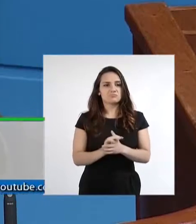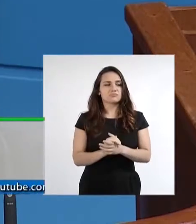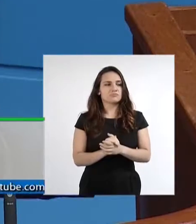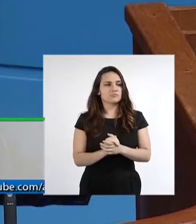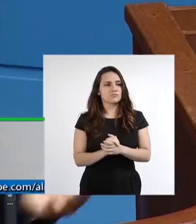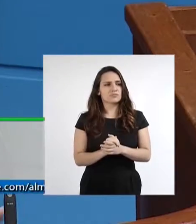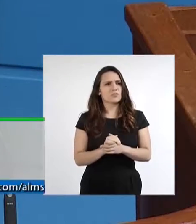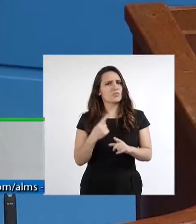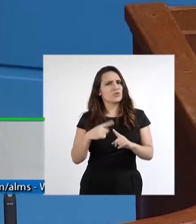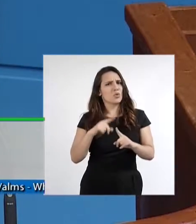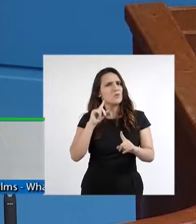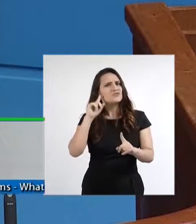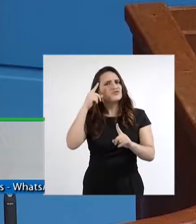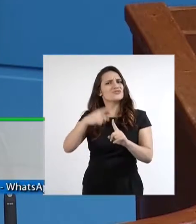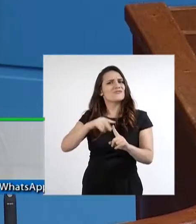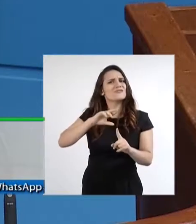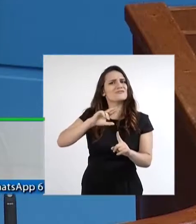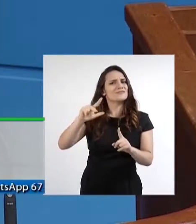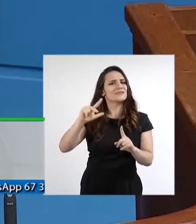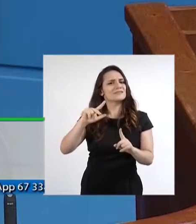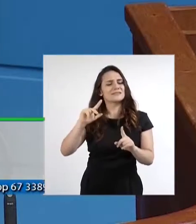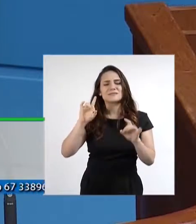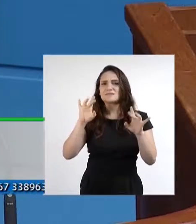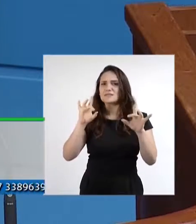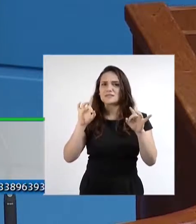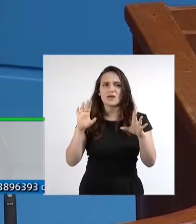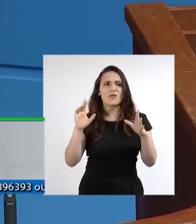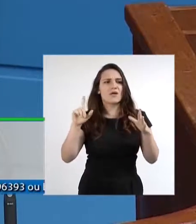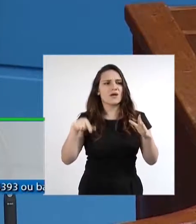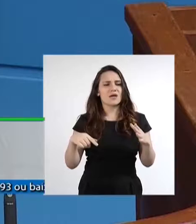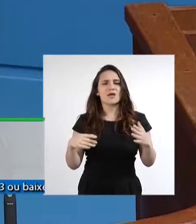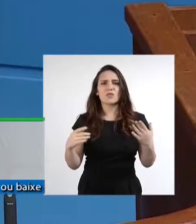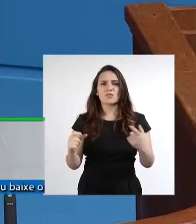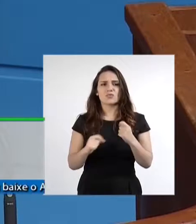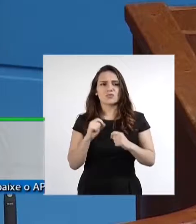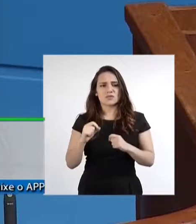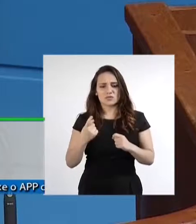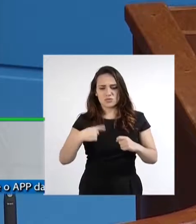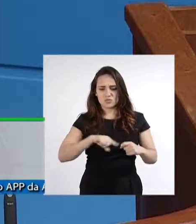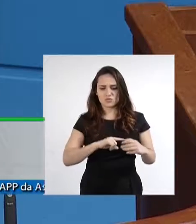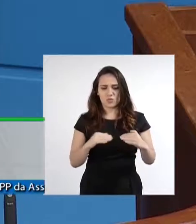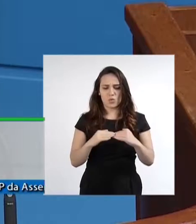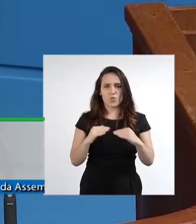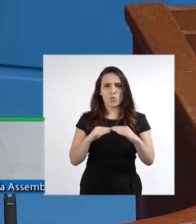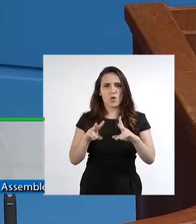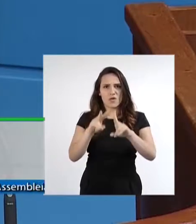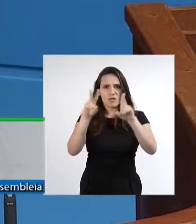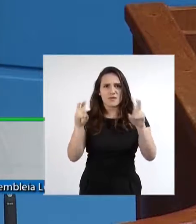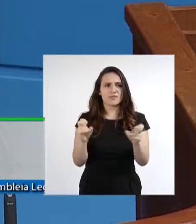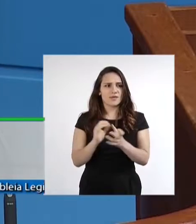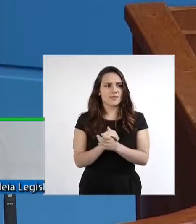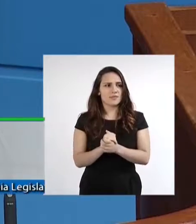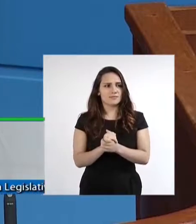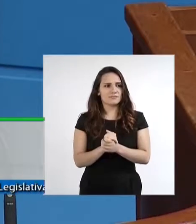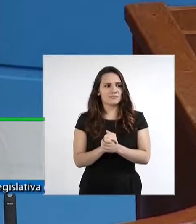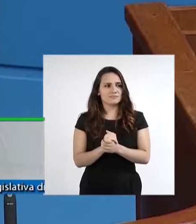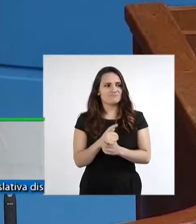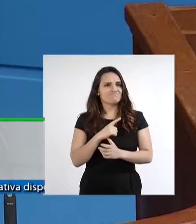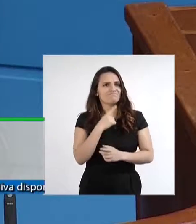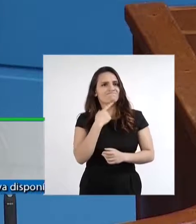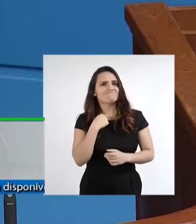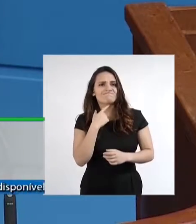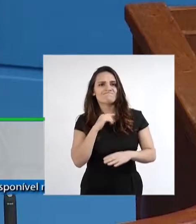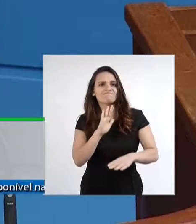a mais do nosso lado do que contra. Ou seja, o que nos une aqui